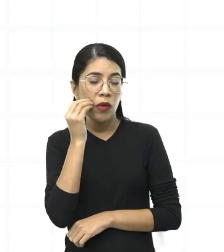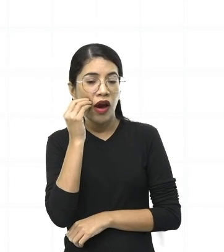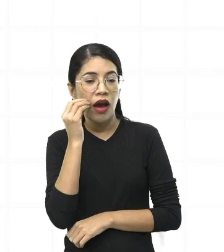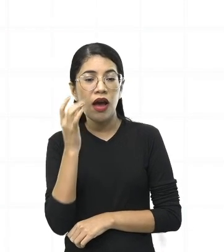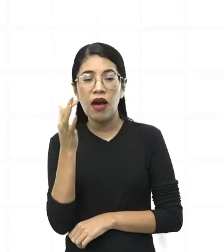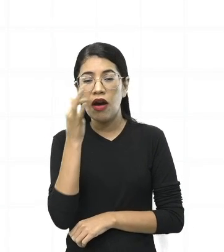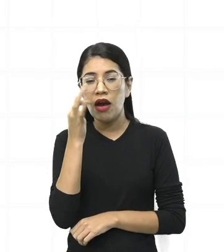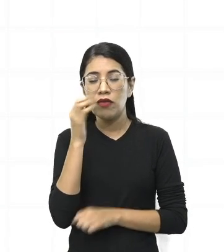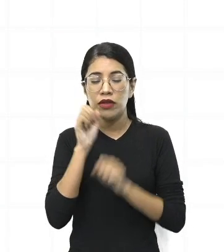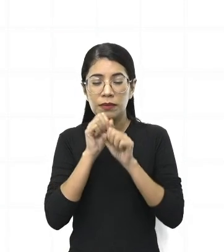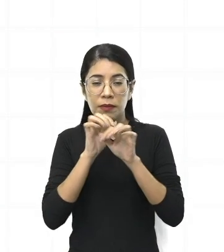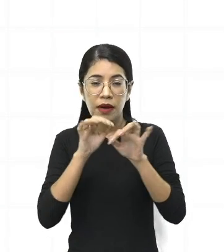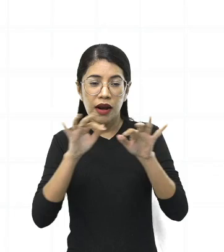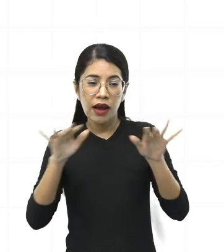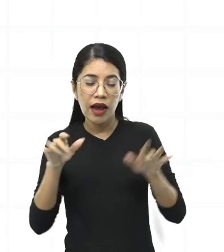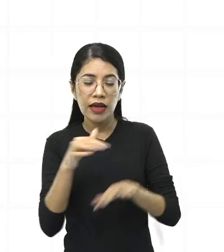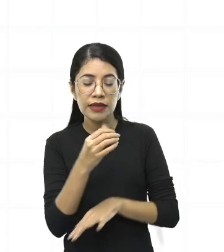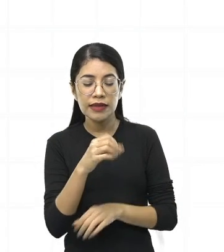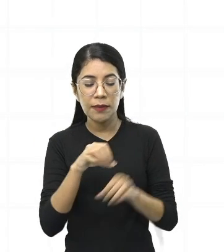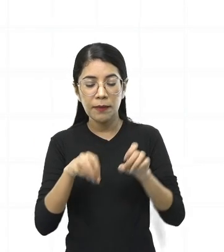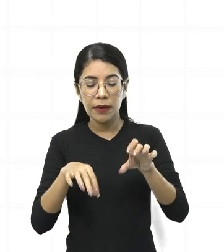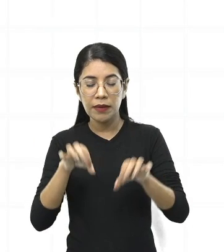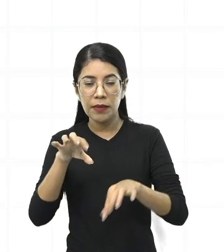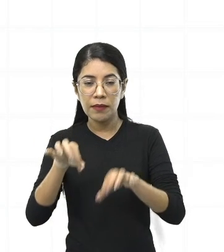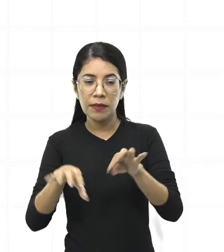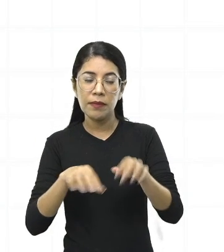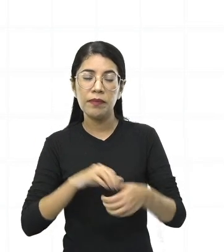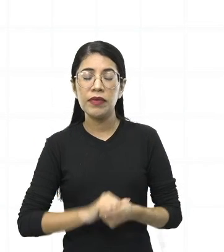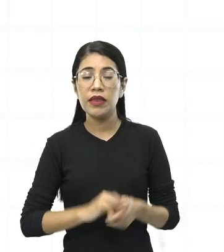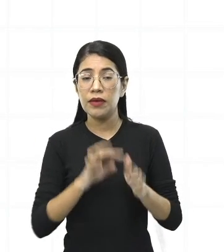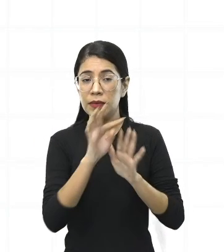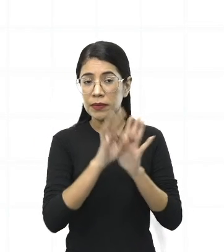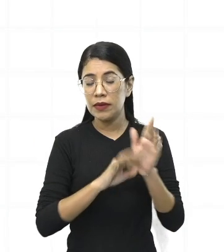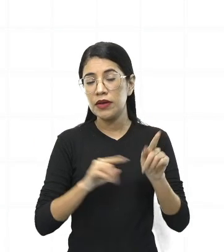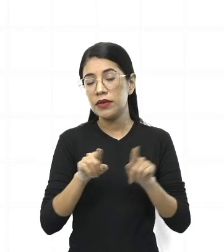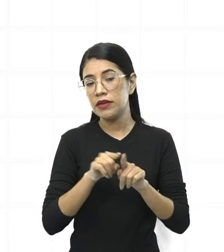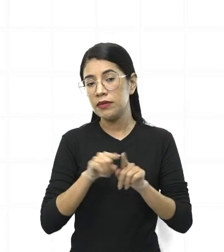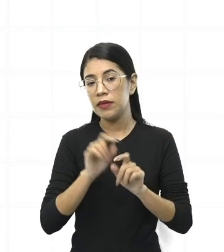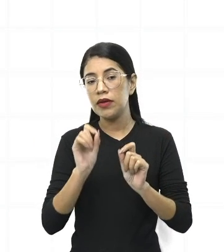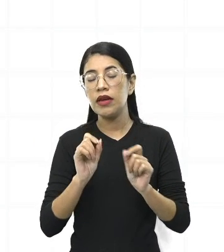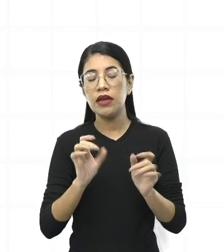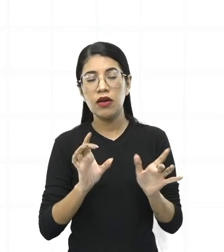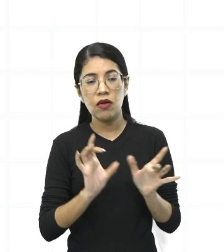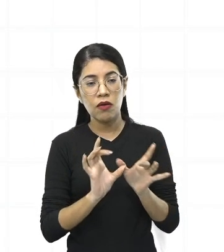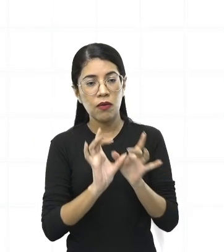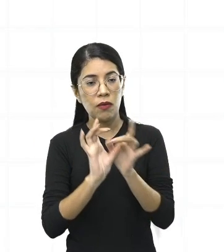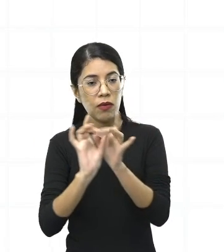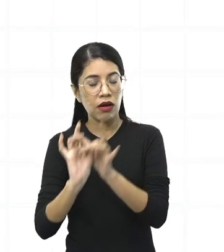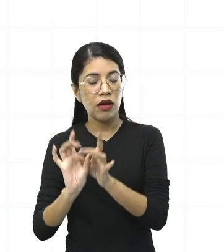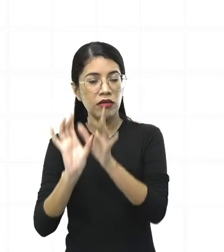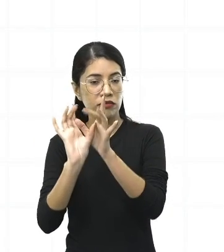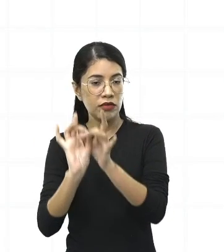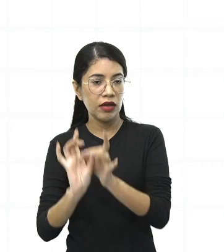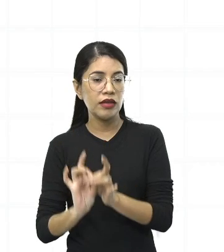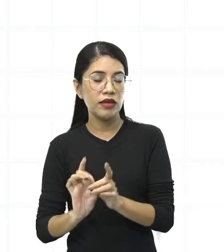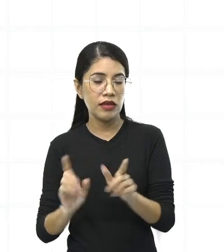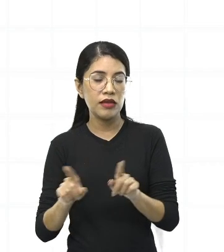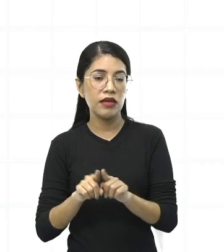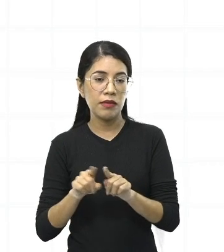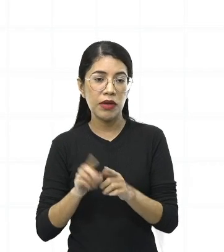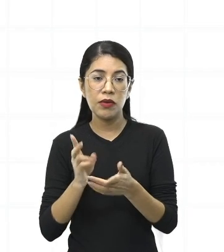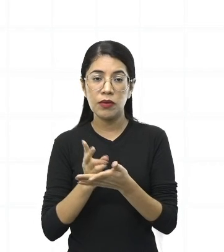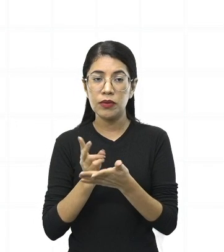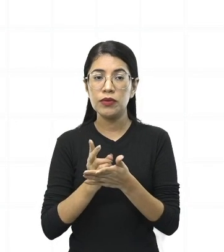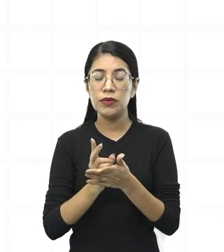e espalhar as minhas sementes. Então, nós temos aí nesse texto, né, também segue uma coerência textual, né,